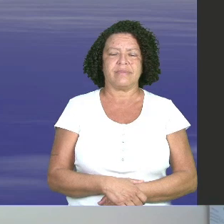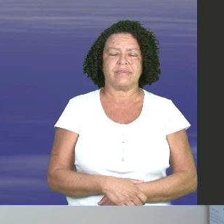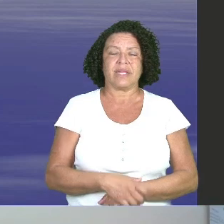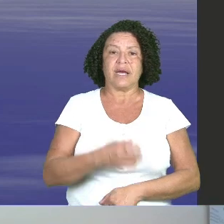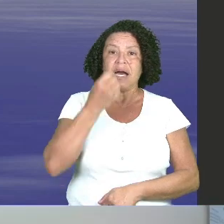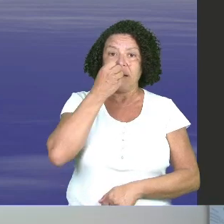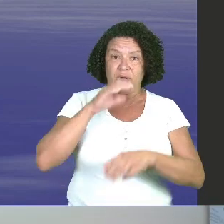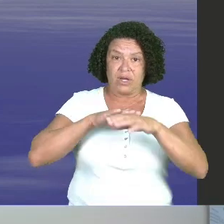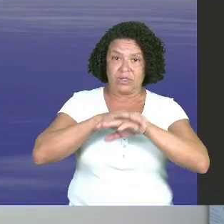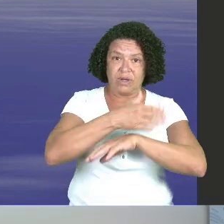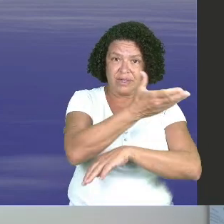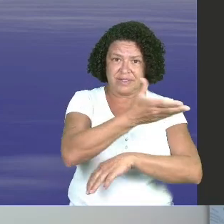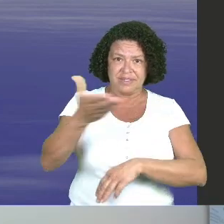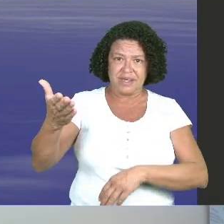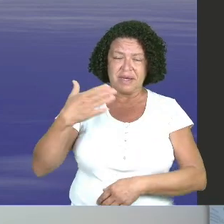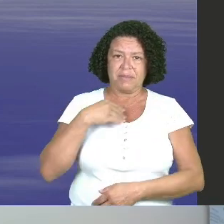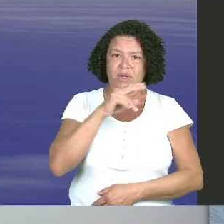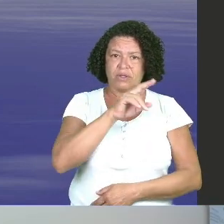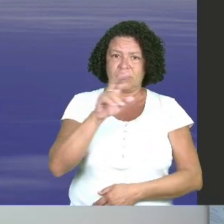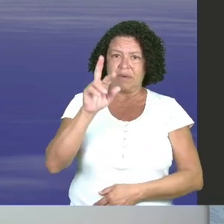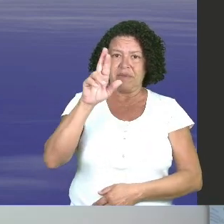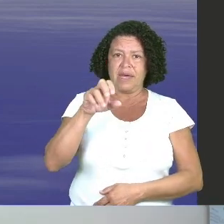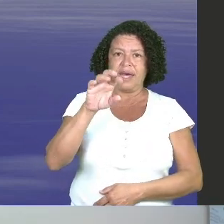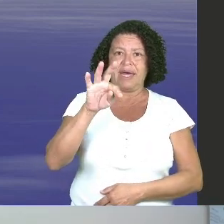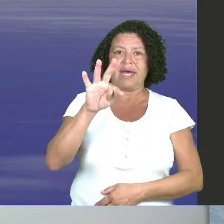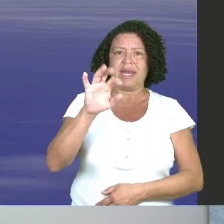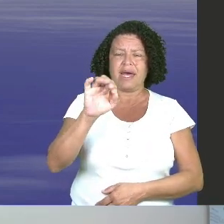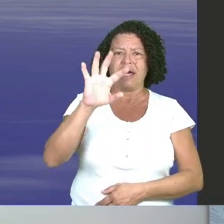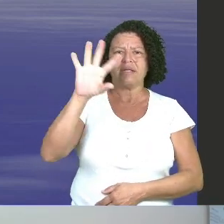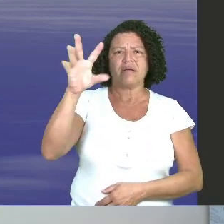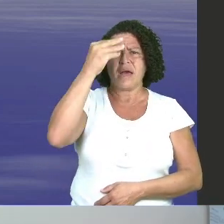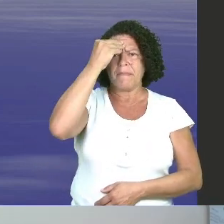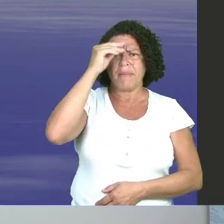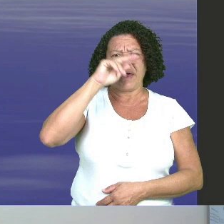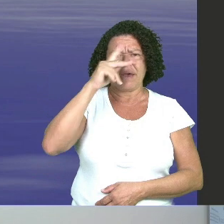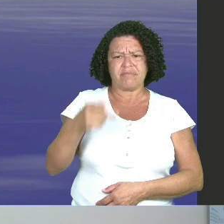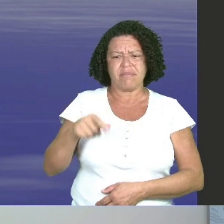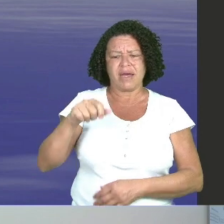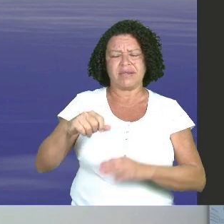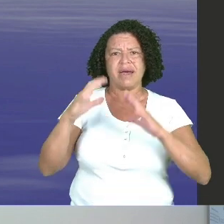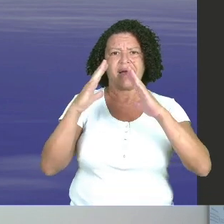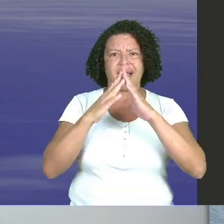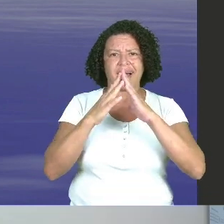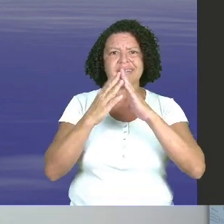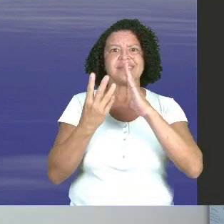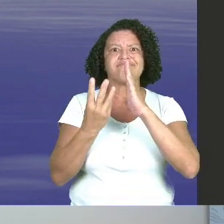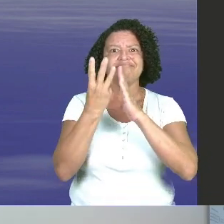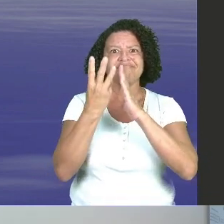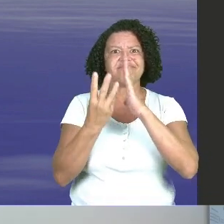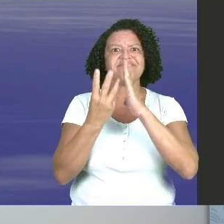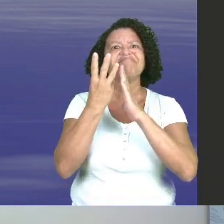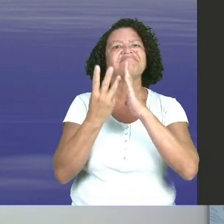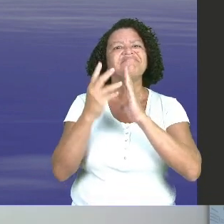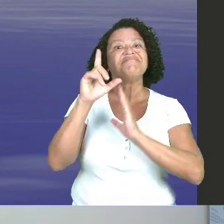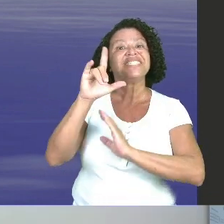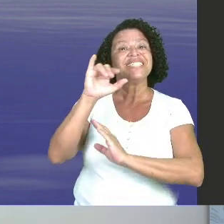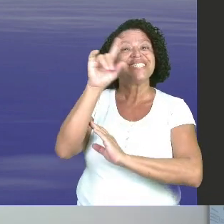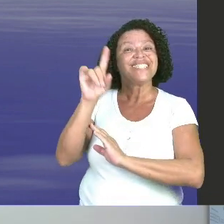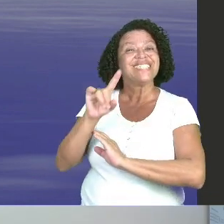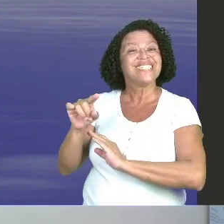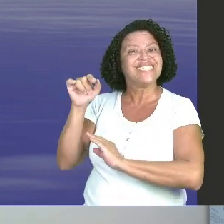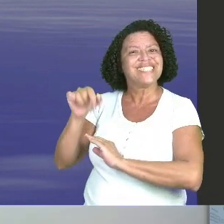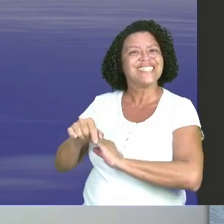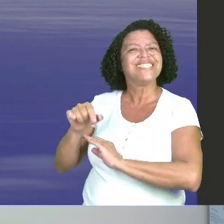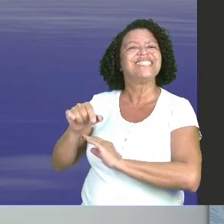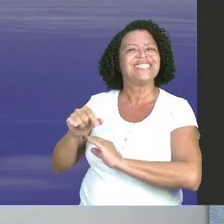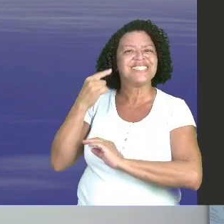Boa noite a todos. Meu nome é Renato Nicolau, médium do Lar Irmã Zarabatana, e com muita satisfação venho mais